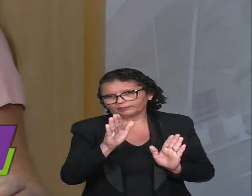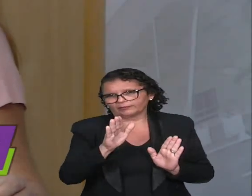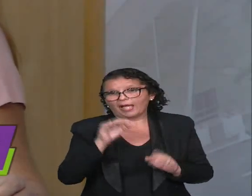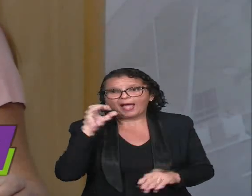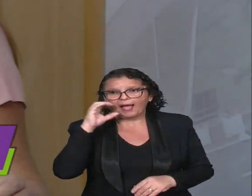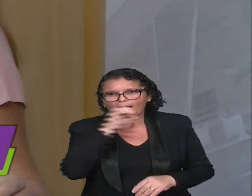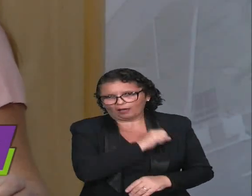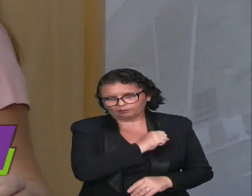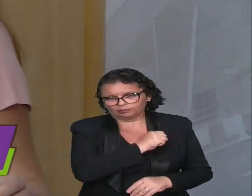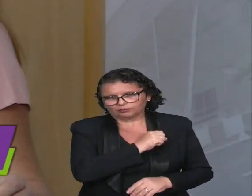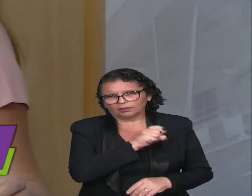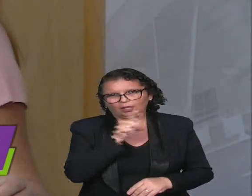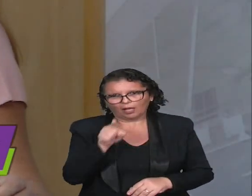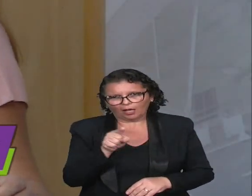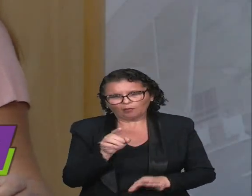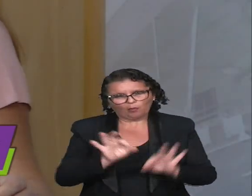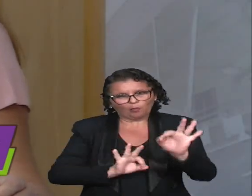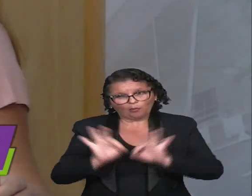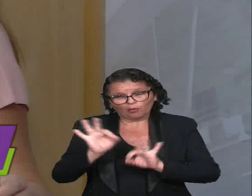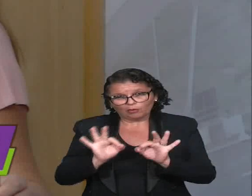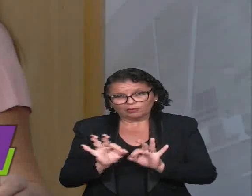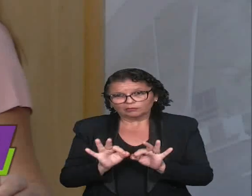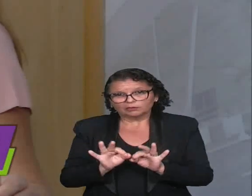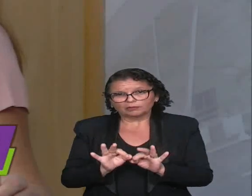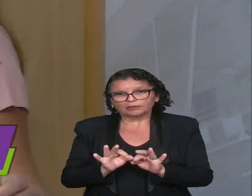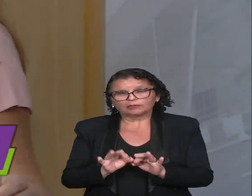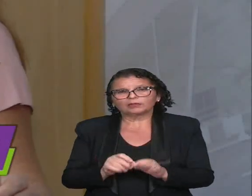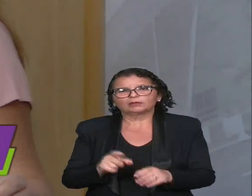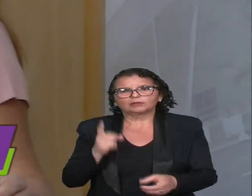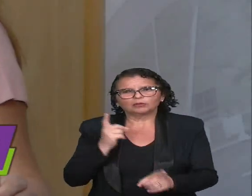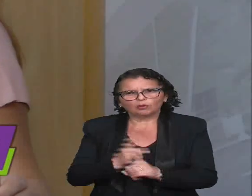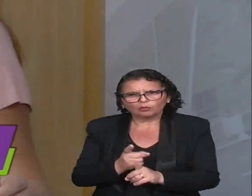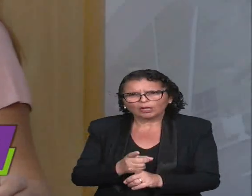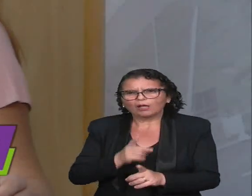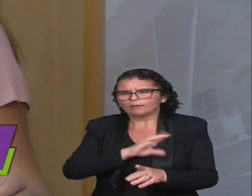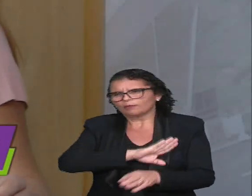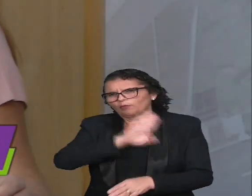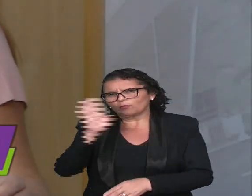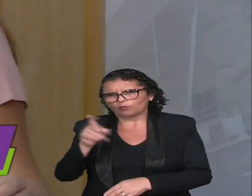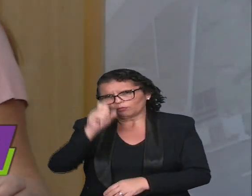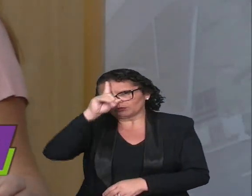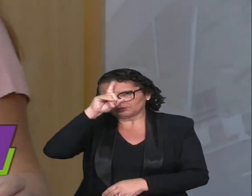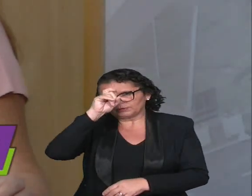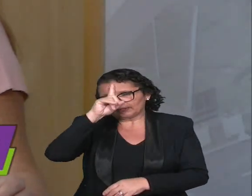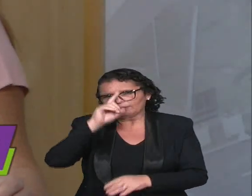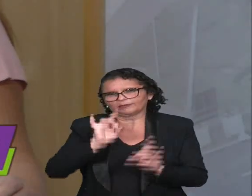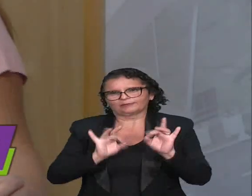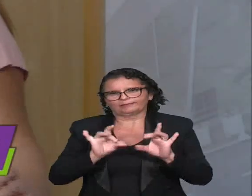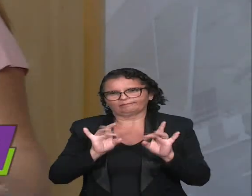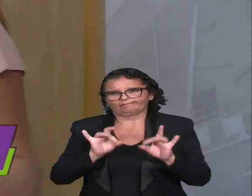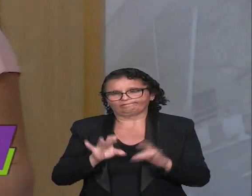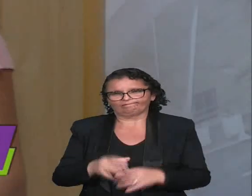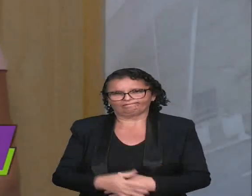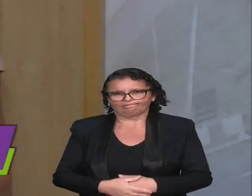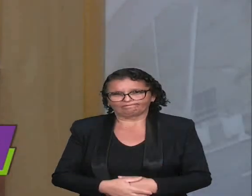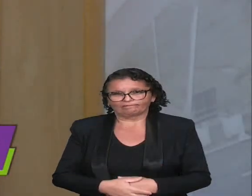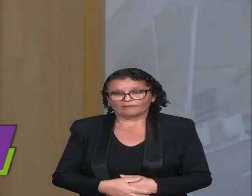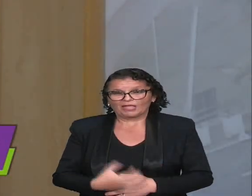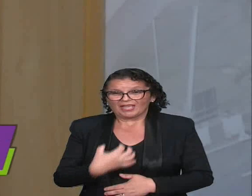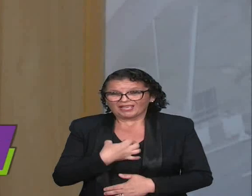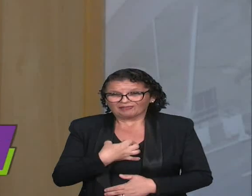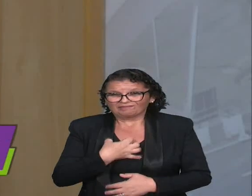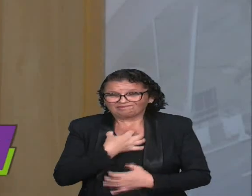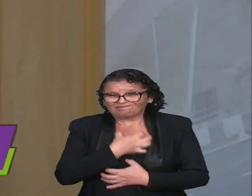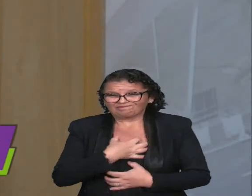rapidamente paraa central de regulação para que a central de regulação possa já encaminhar pro mas a minha satisfação Aqui